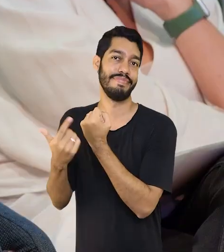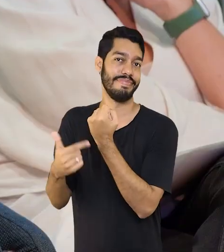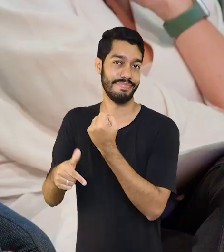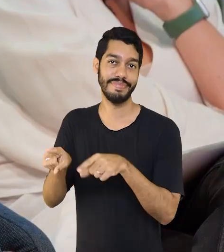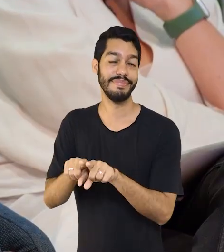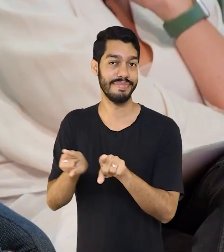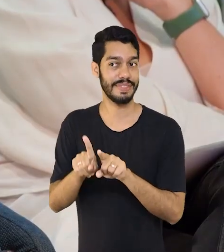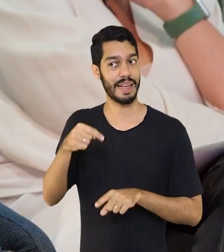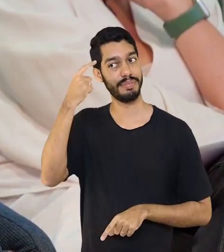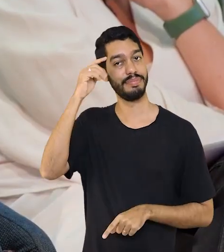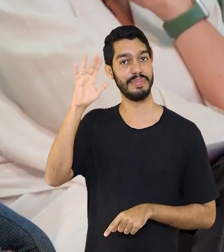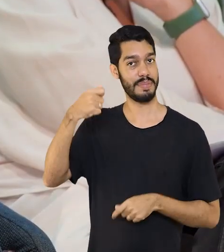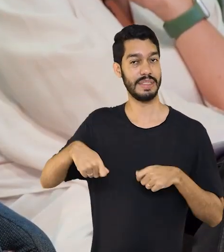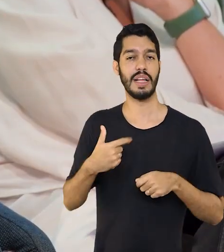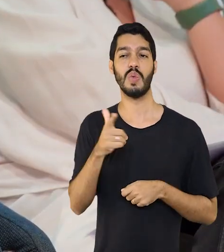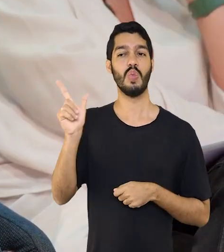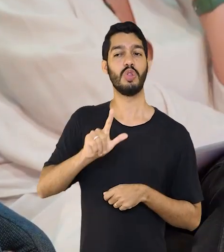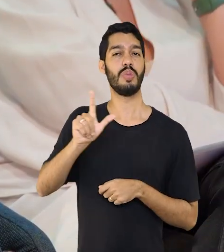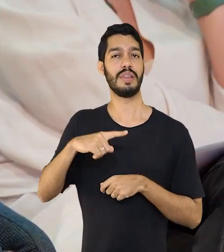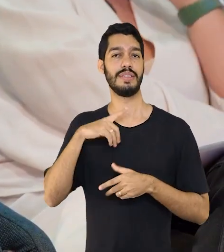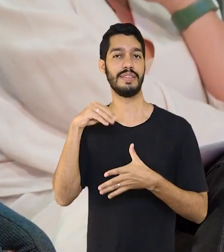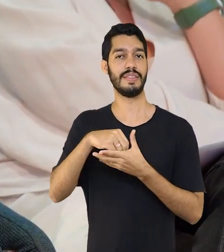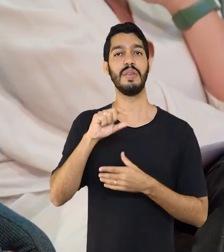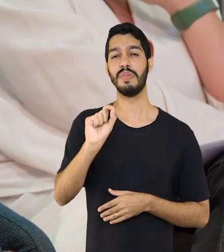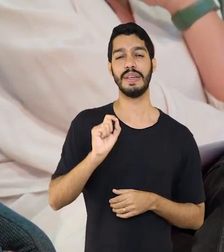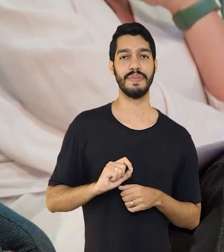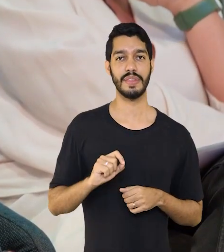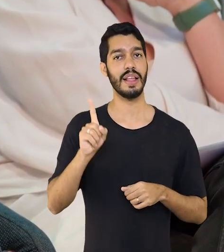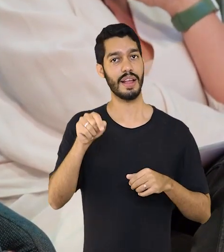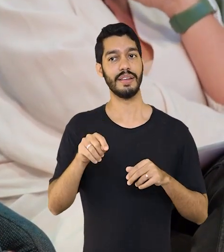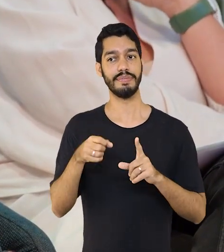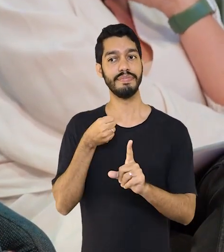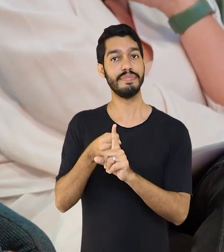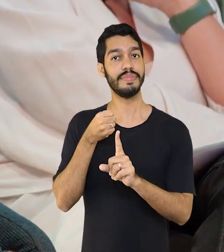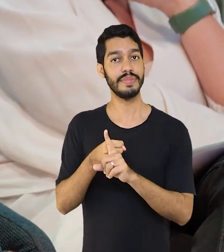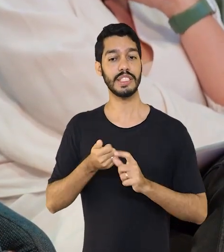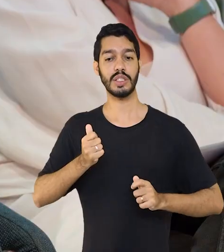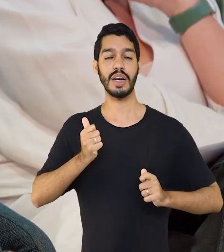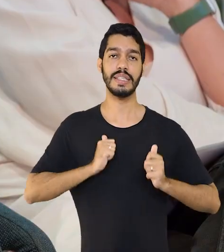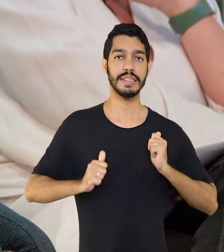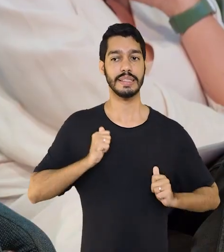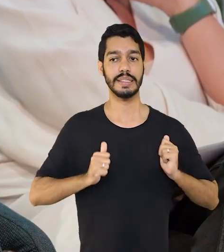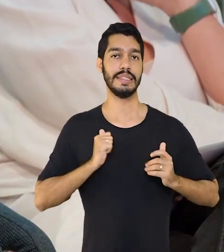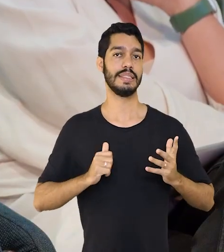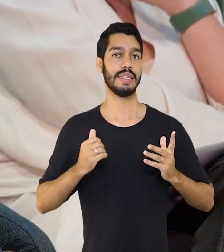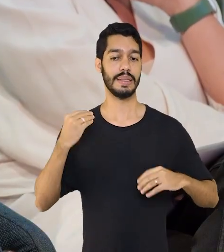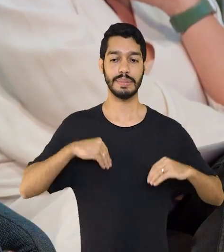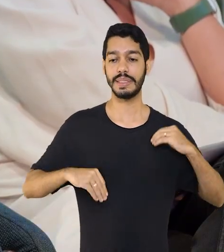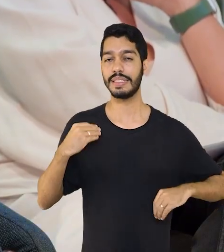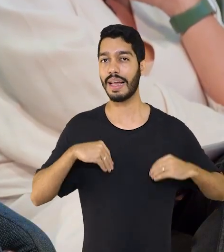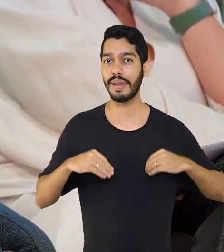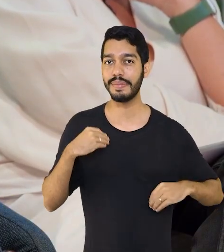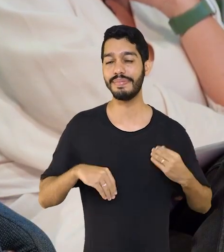que a gente associa pouco, mas que é também documentado na literatura, são as questões, impactos em ansiedade e